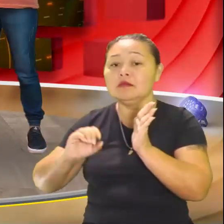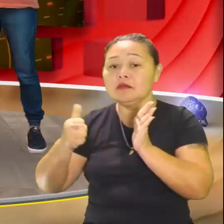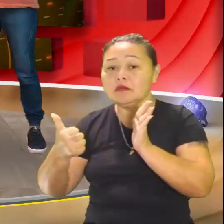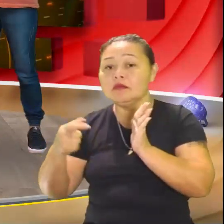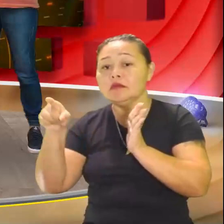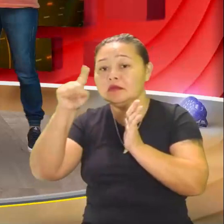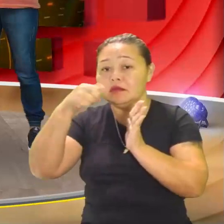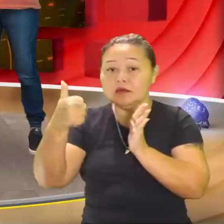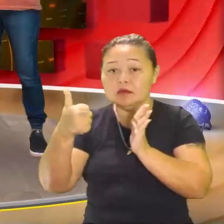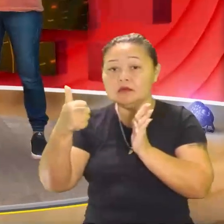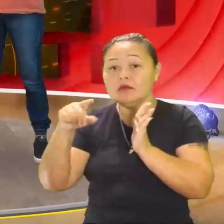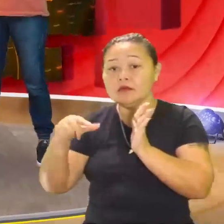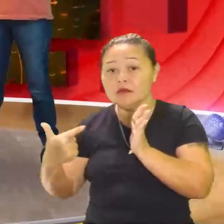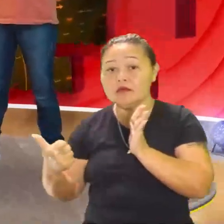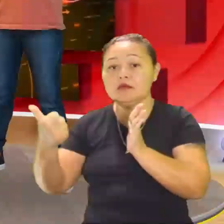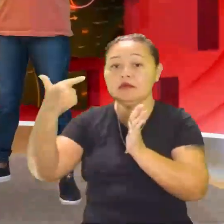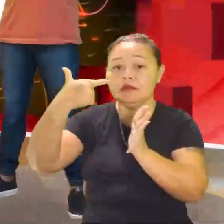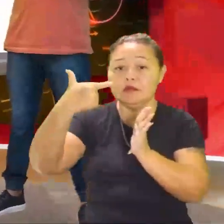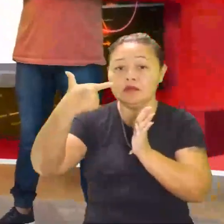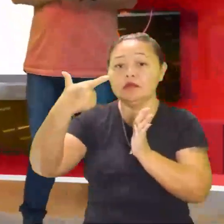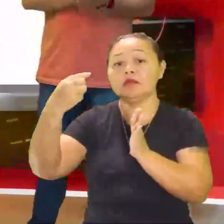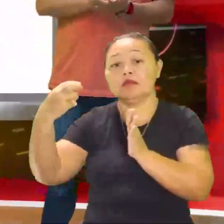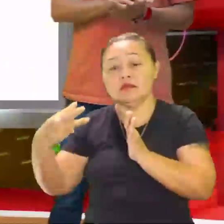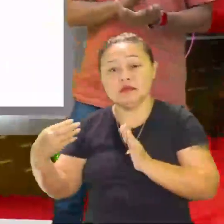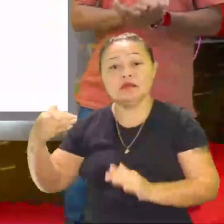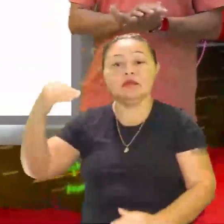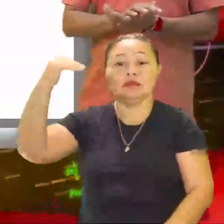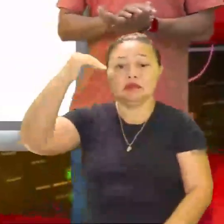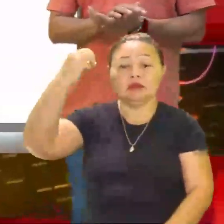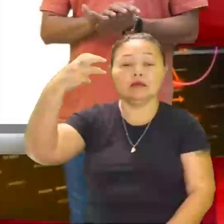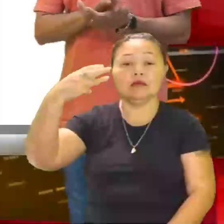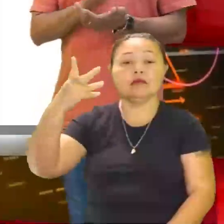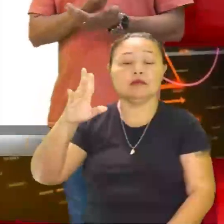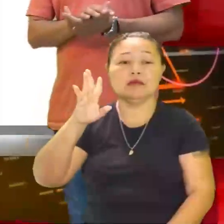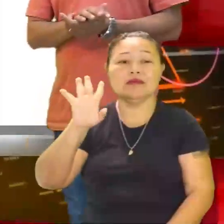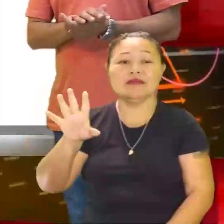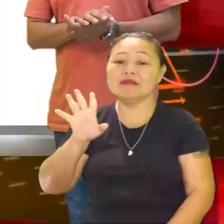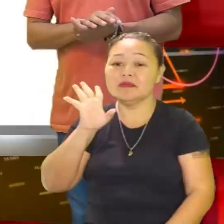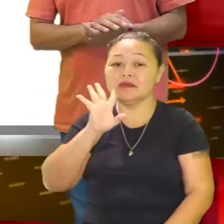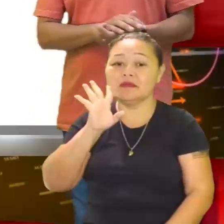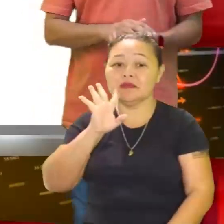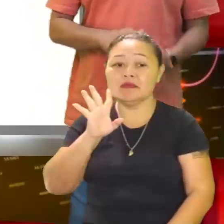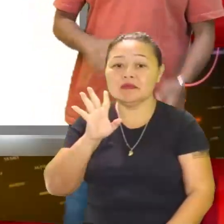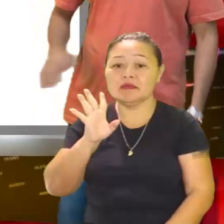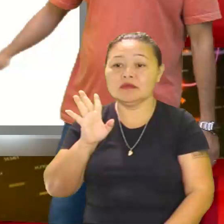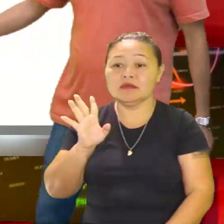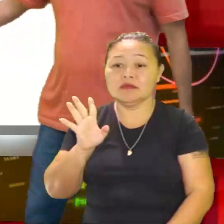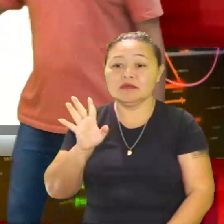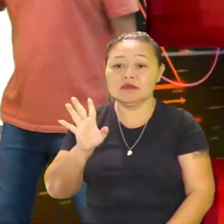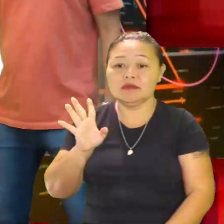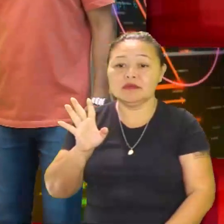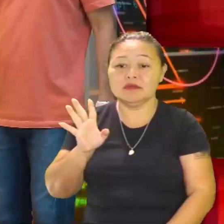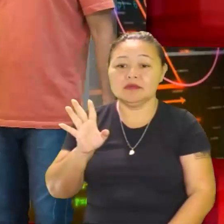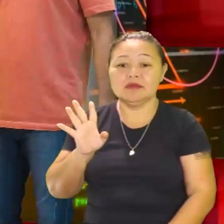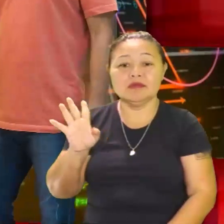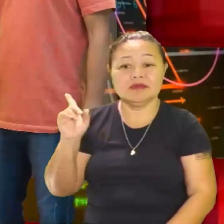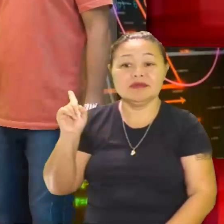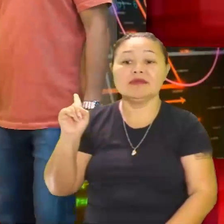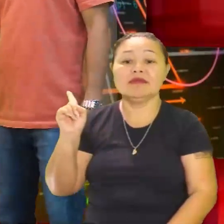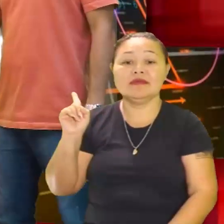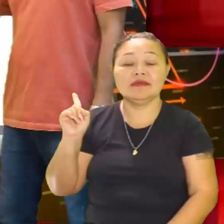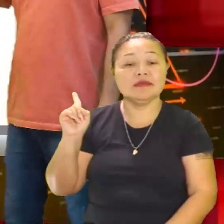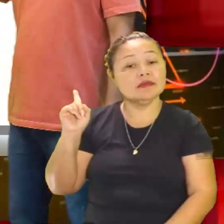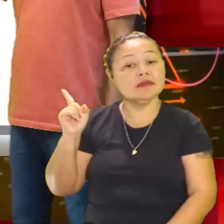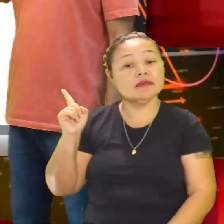0, o 1 dá 1, o 2 dá 2. Aí o 3 dá 3. legal, mais pertinho. Vem mais pra cá, professor Maurício, mais perto do gráfico aqui.